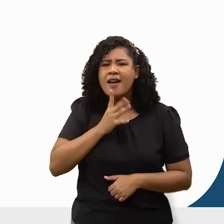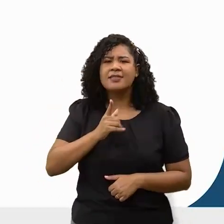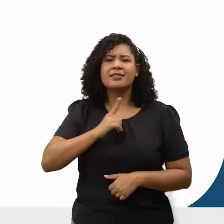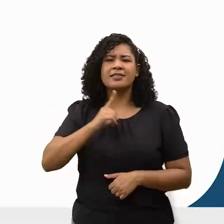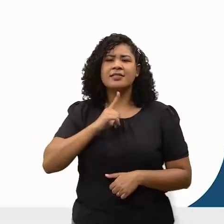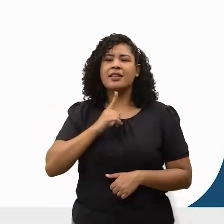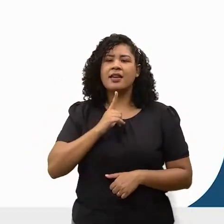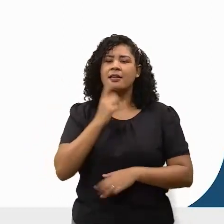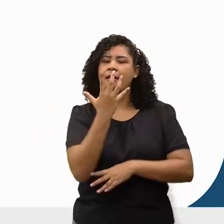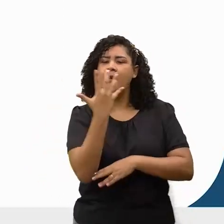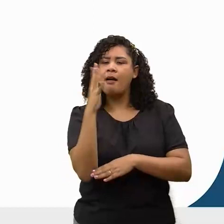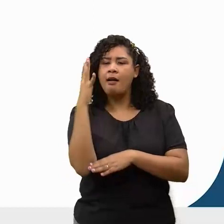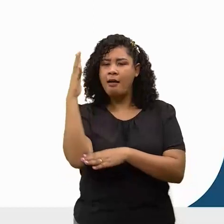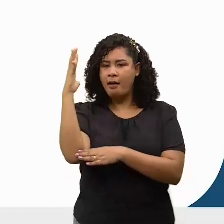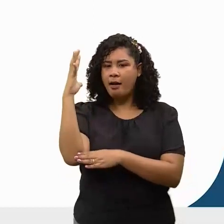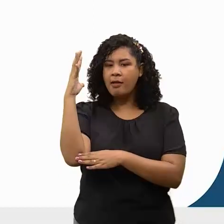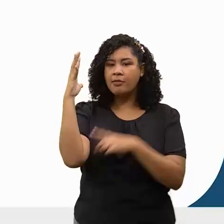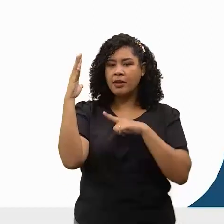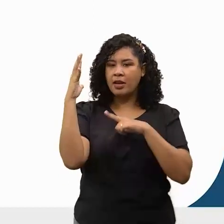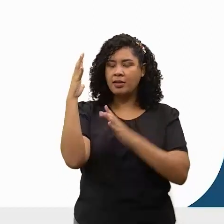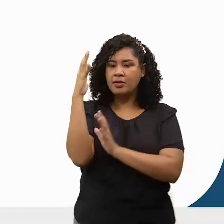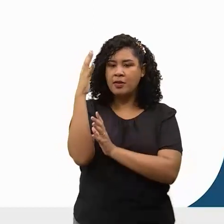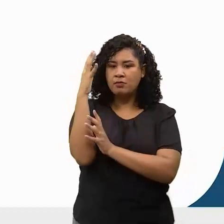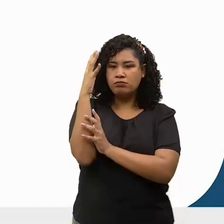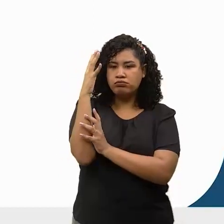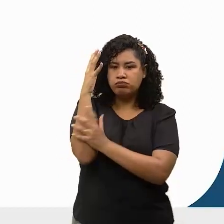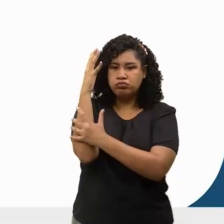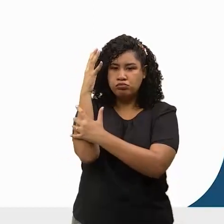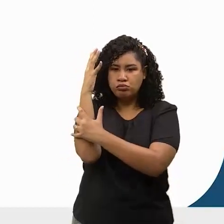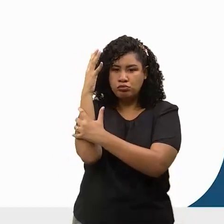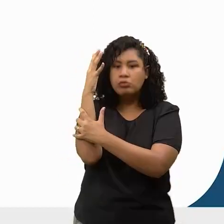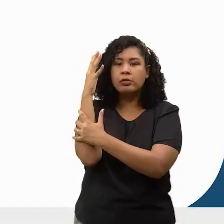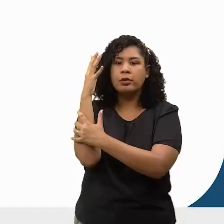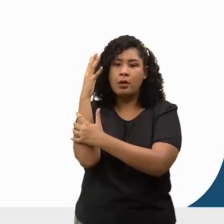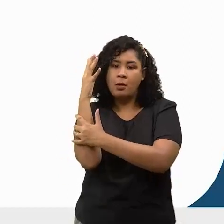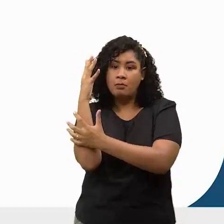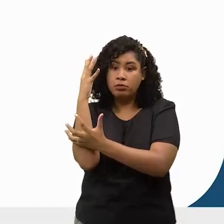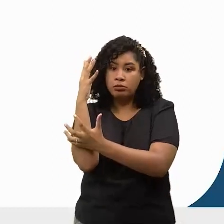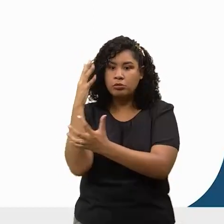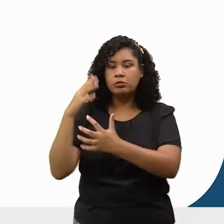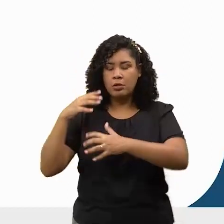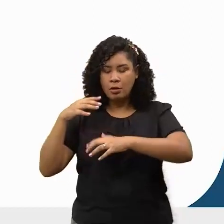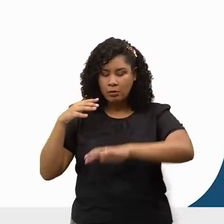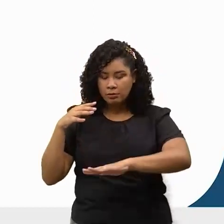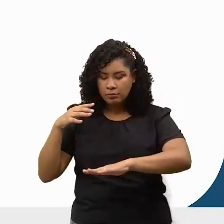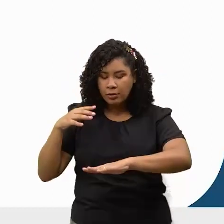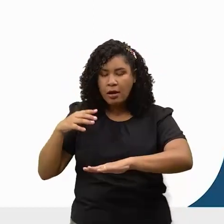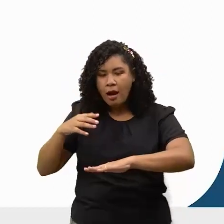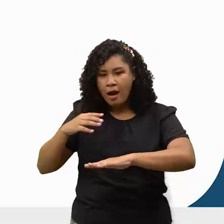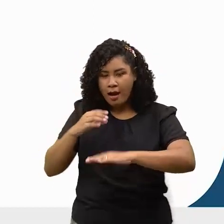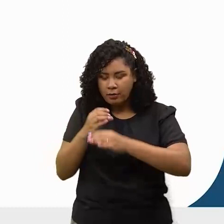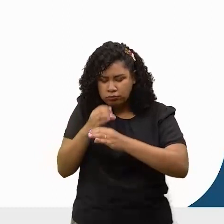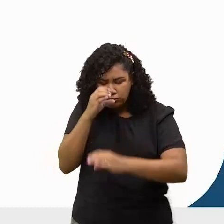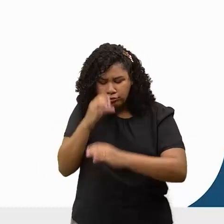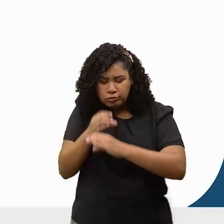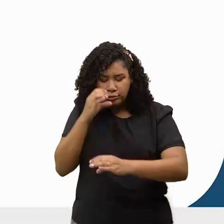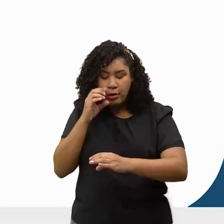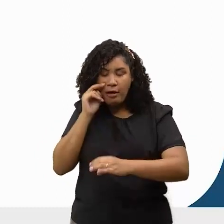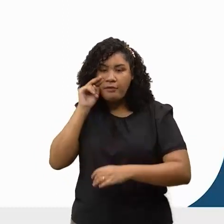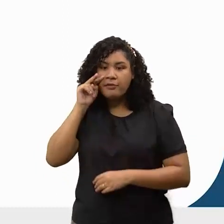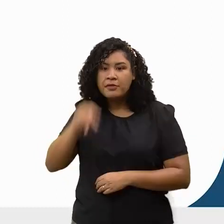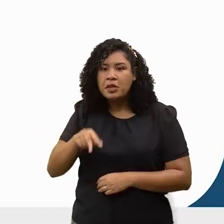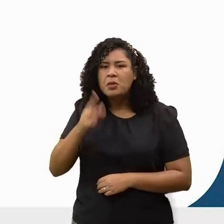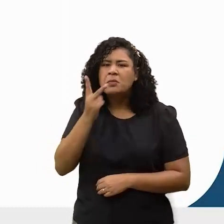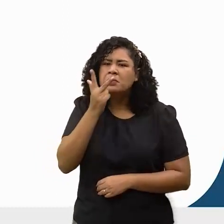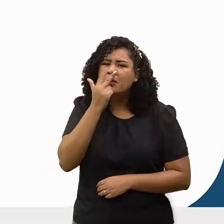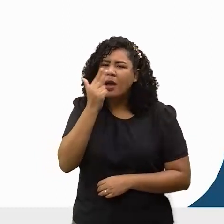no tronco de uma árvore. Quando ele visualizou esses pedacinhos de cortiça, ele viu que as células pareciam